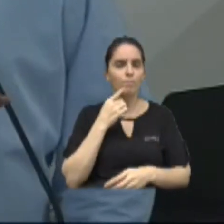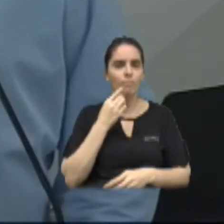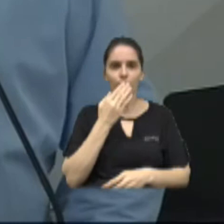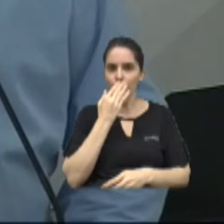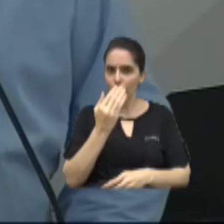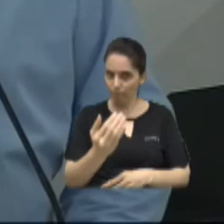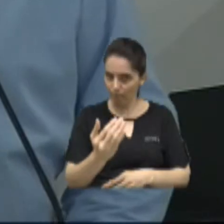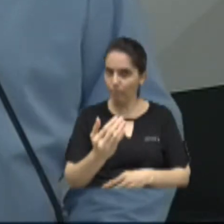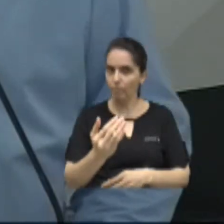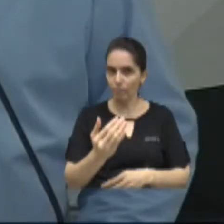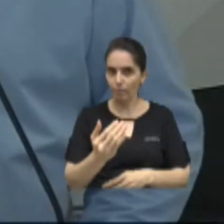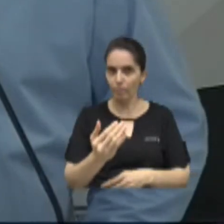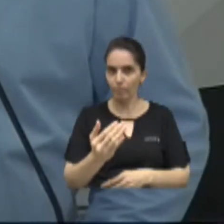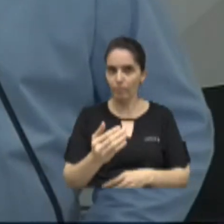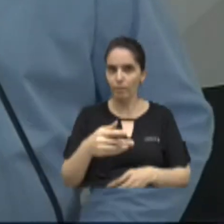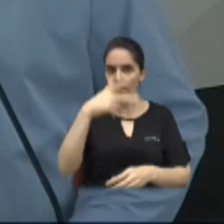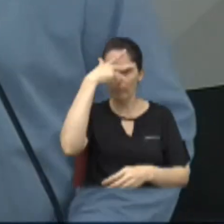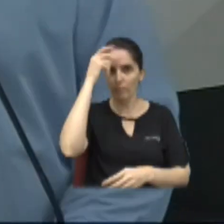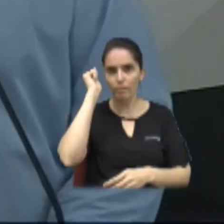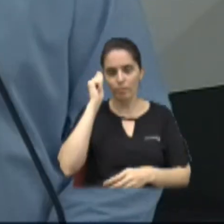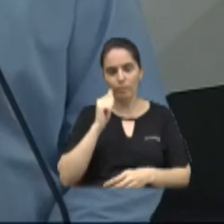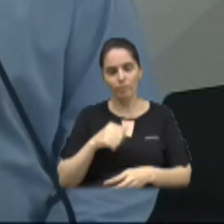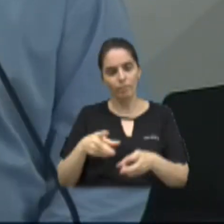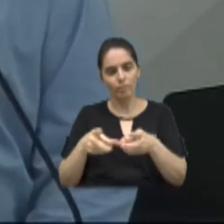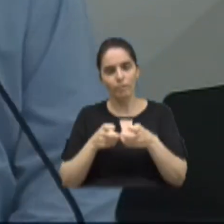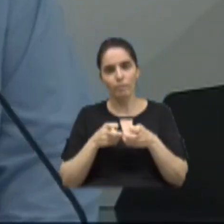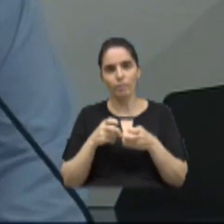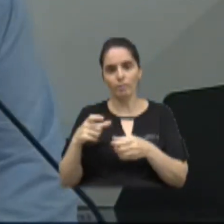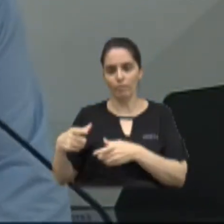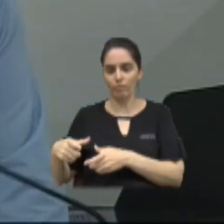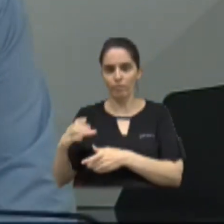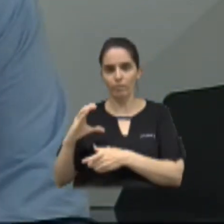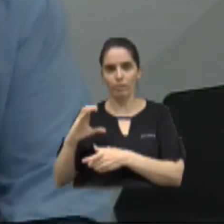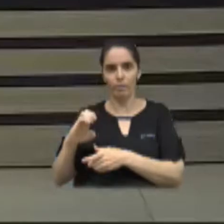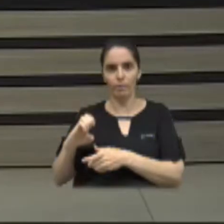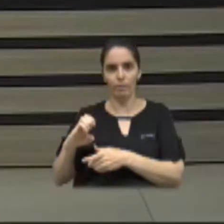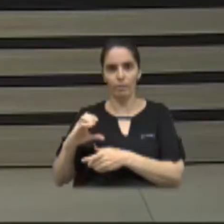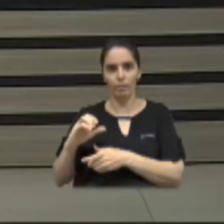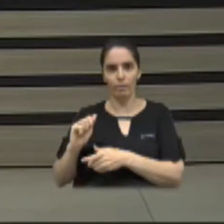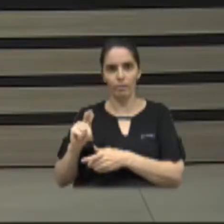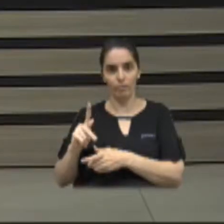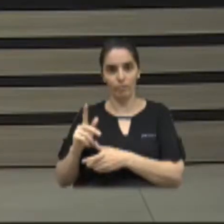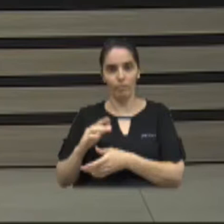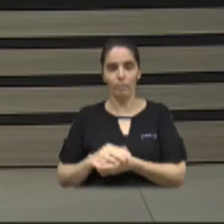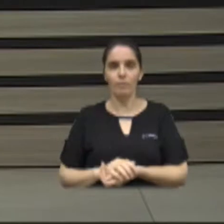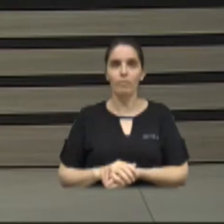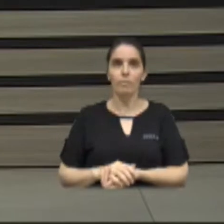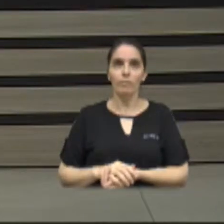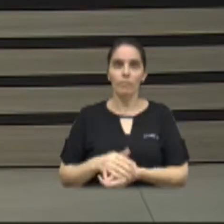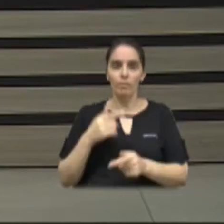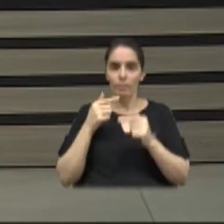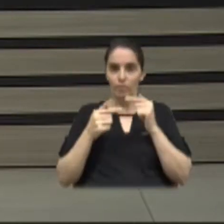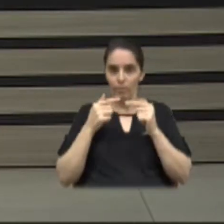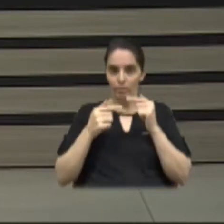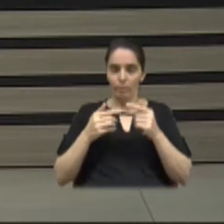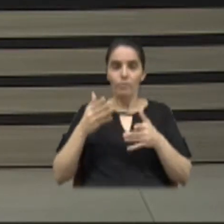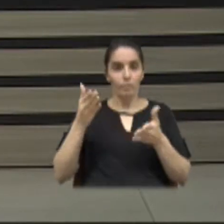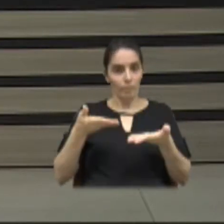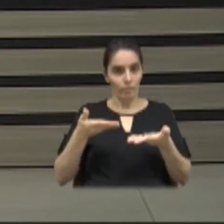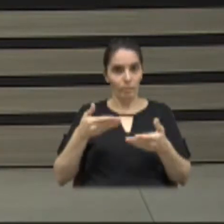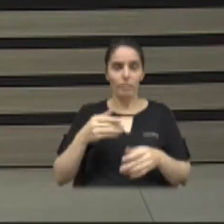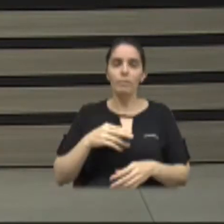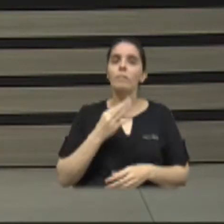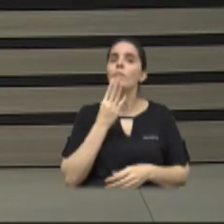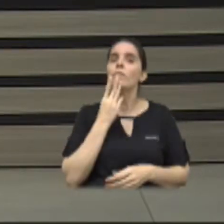que responda o requerimento e que ouça os moradores da SECAP. Obrigado, senhor presidente. Continua a discussão. Eu quero discutir isso, presidente. A palavra,